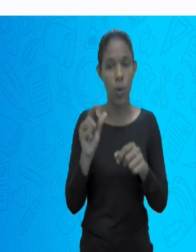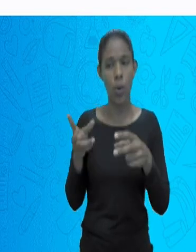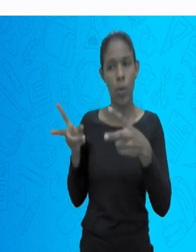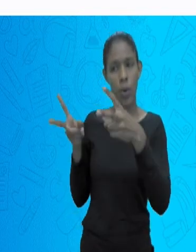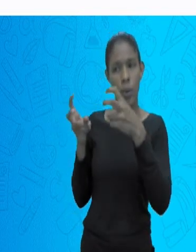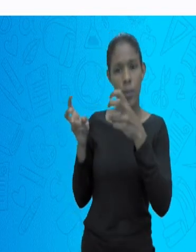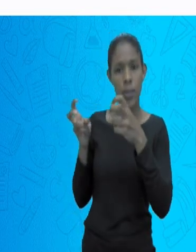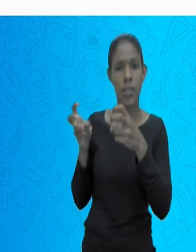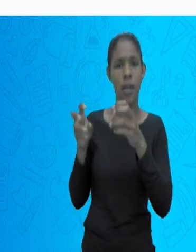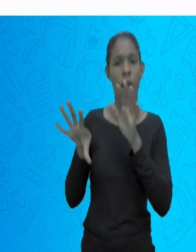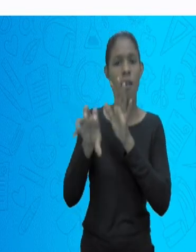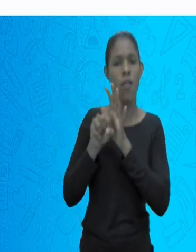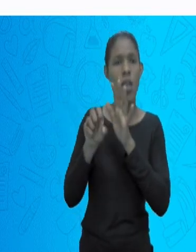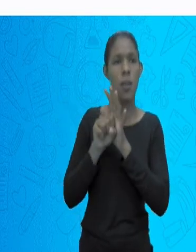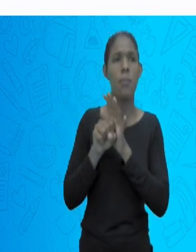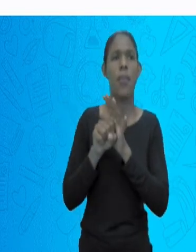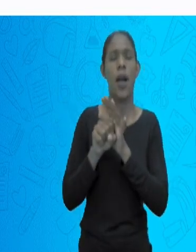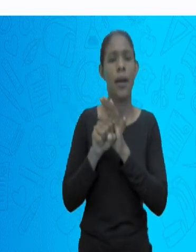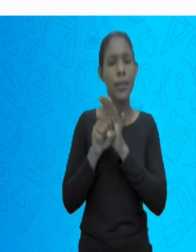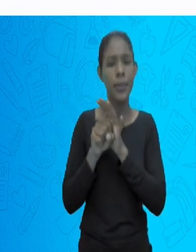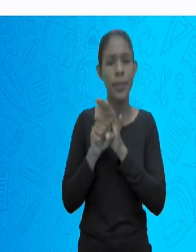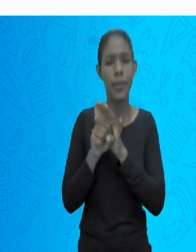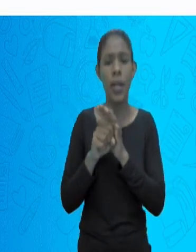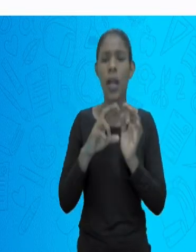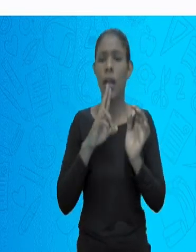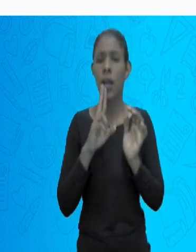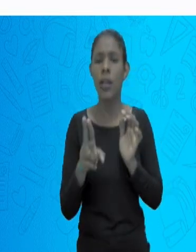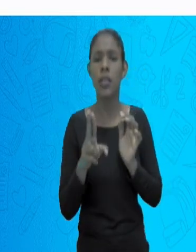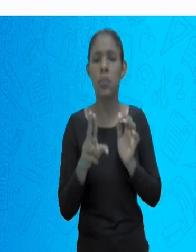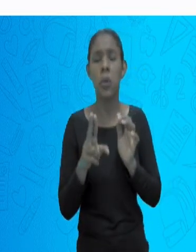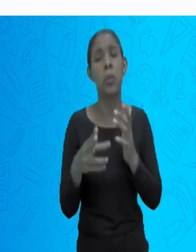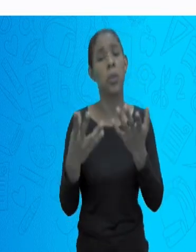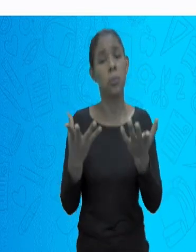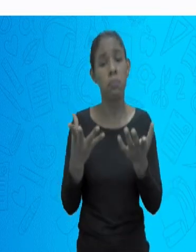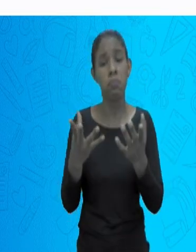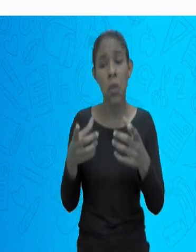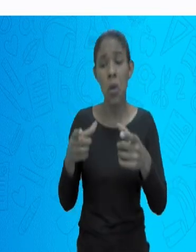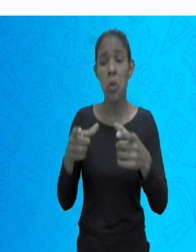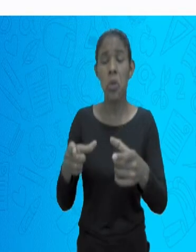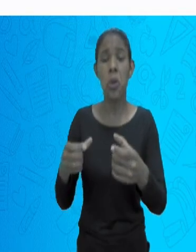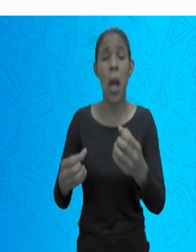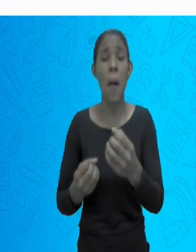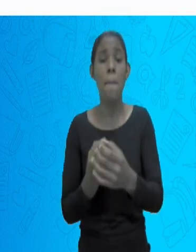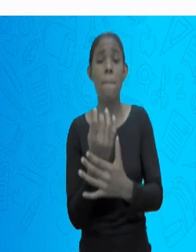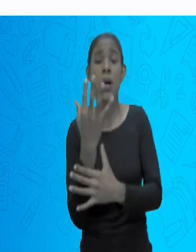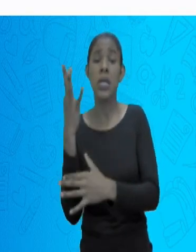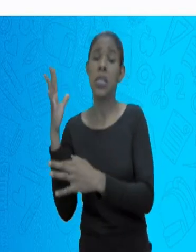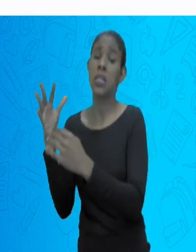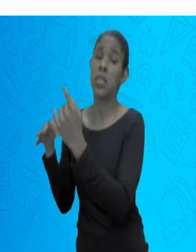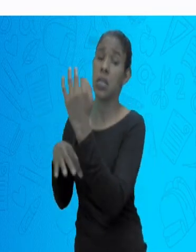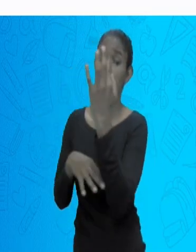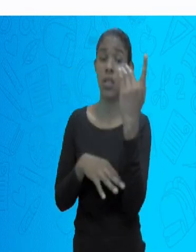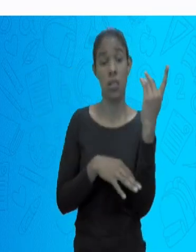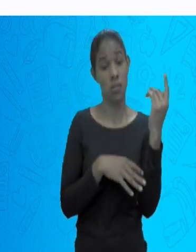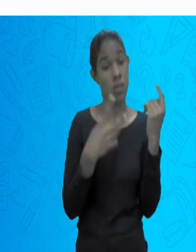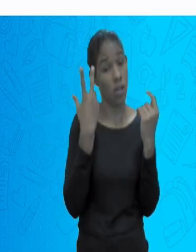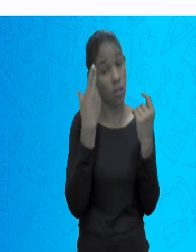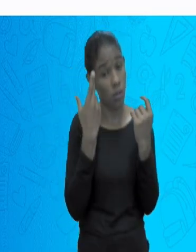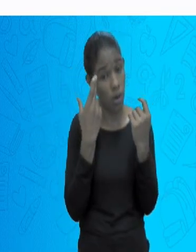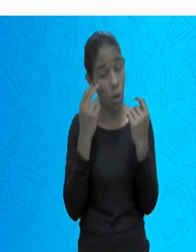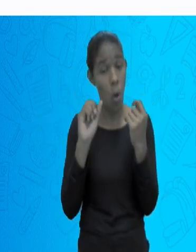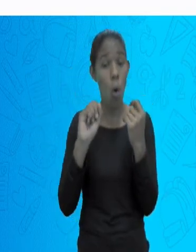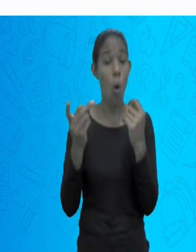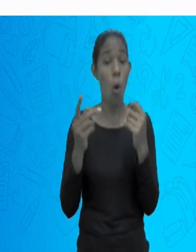agora. Olha só, aqui a gente tem uma paisagem o quê? Uma paisagem natural ou uma paisagem humanizada? Se você